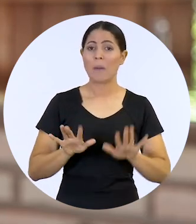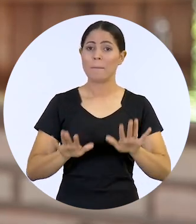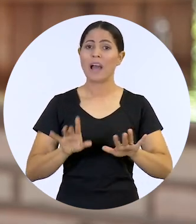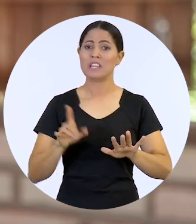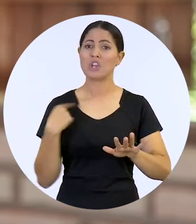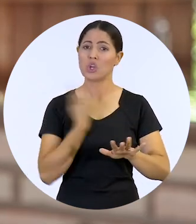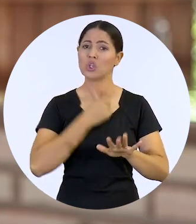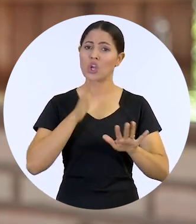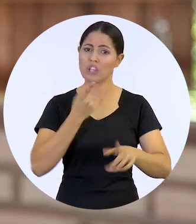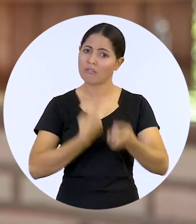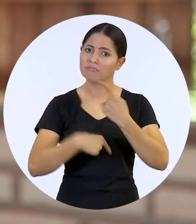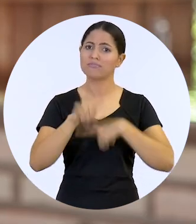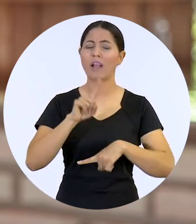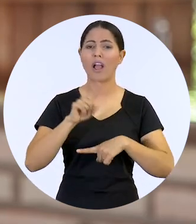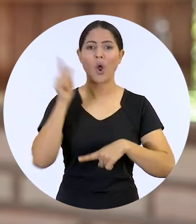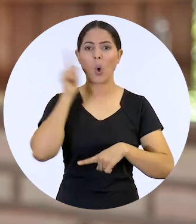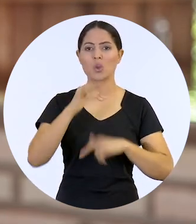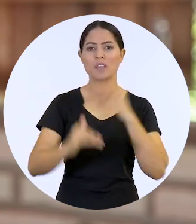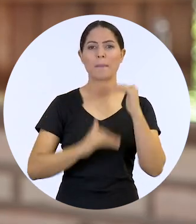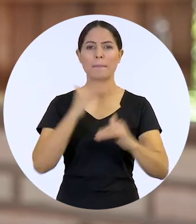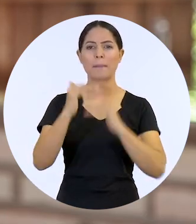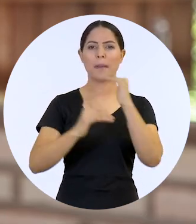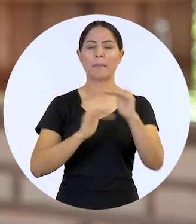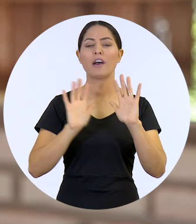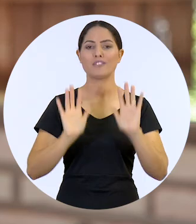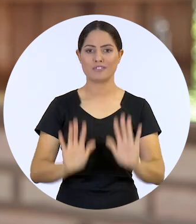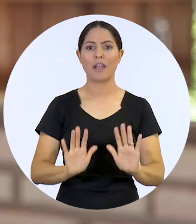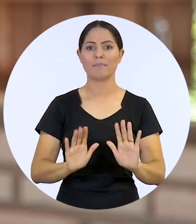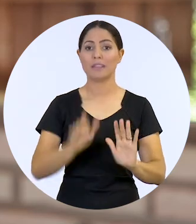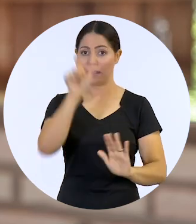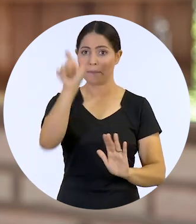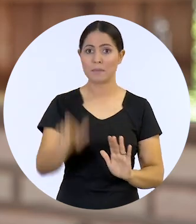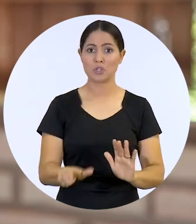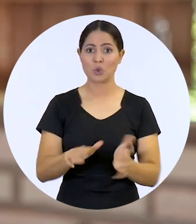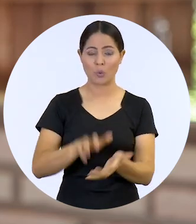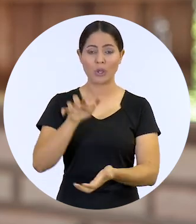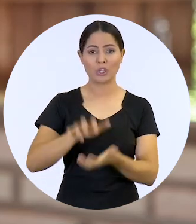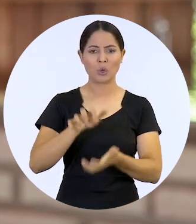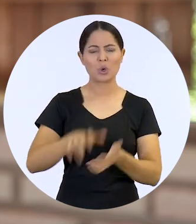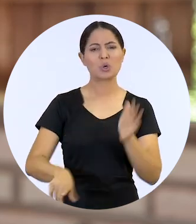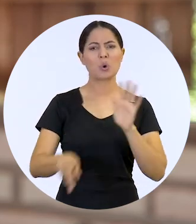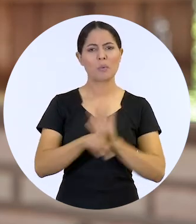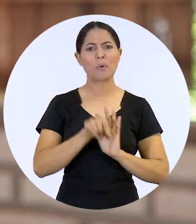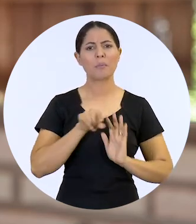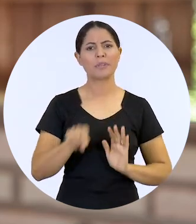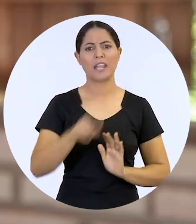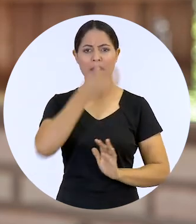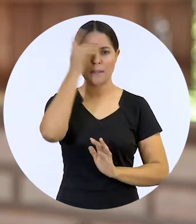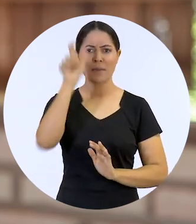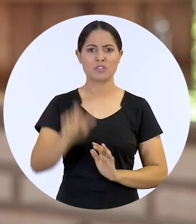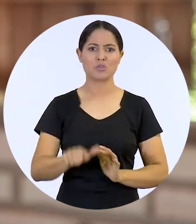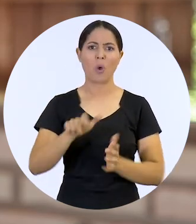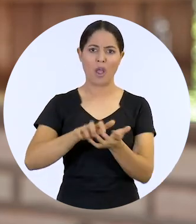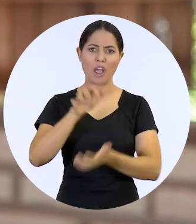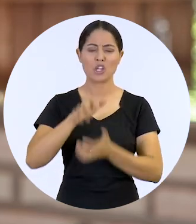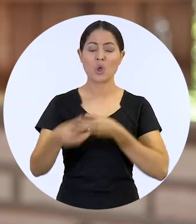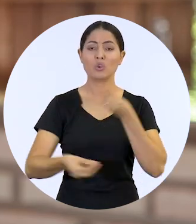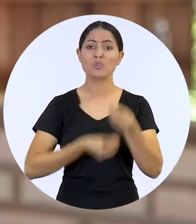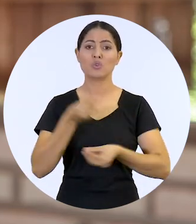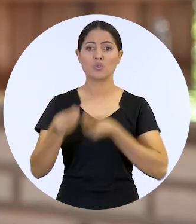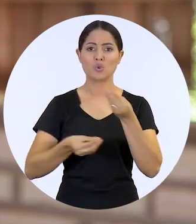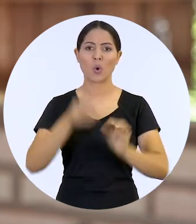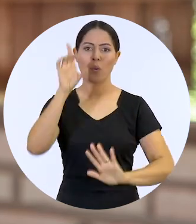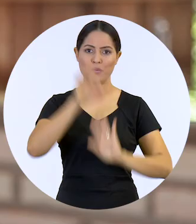nós avançamos muito em termos de conscientização da condição do idoso e da própria necessidade do idoso ser protagonista